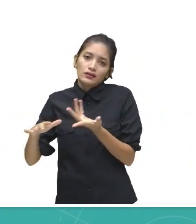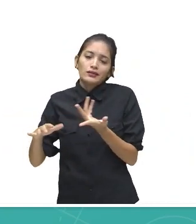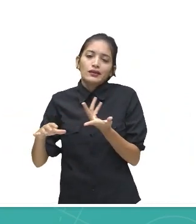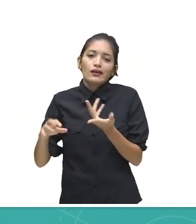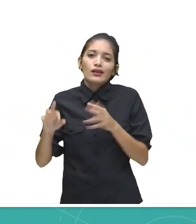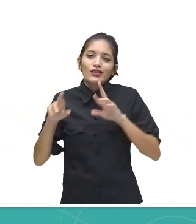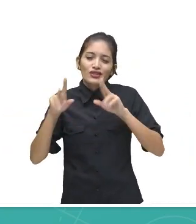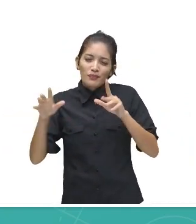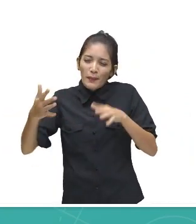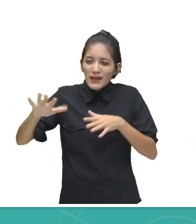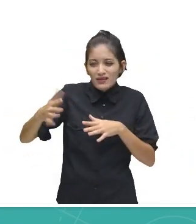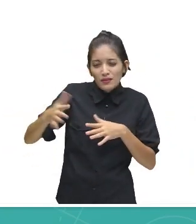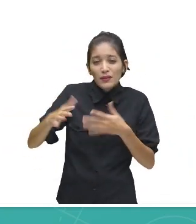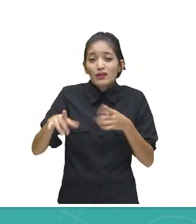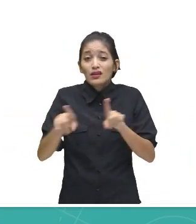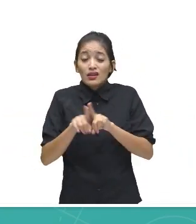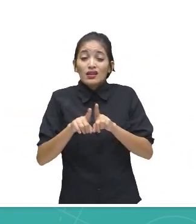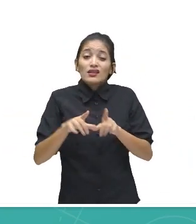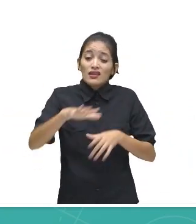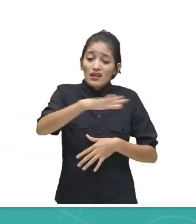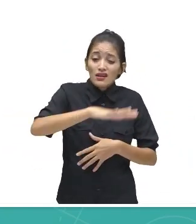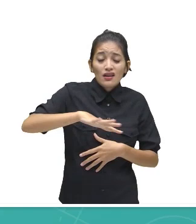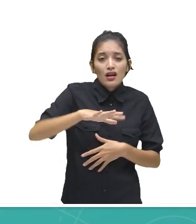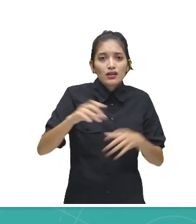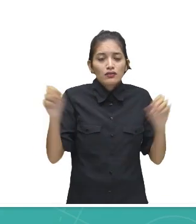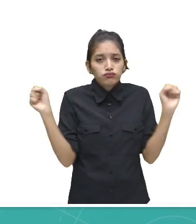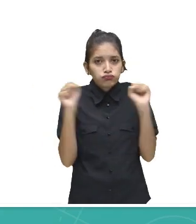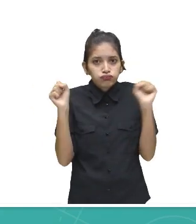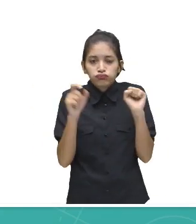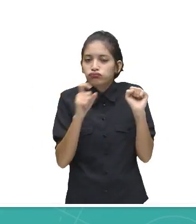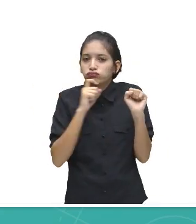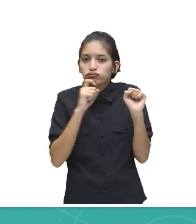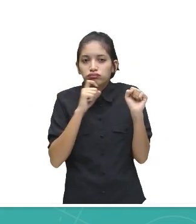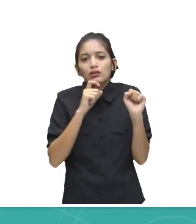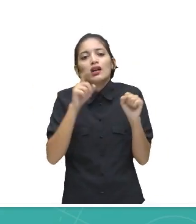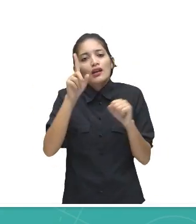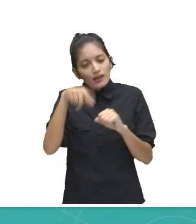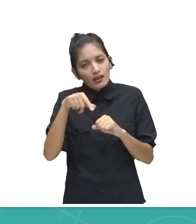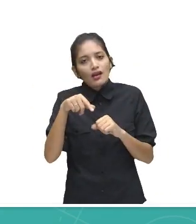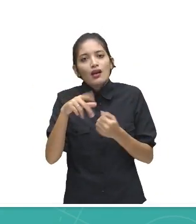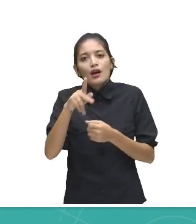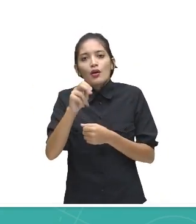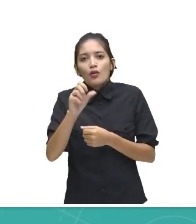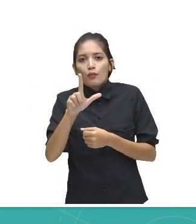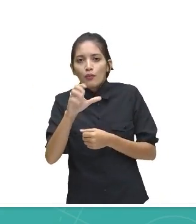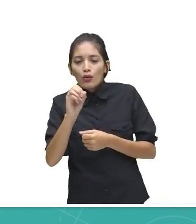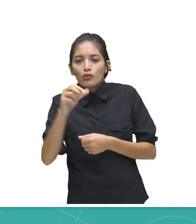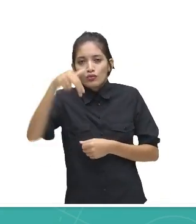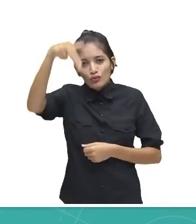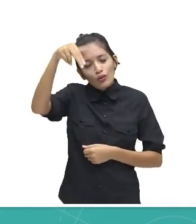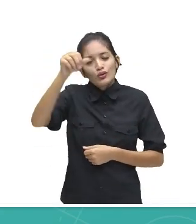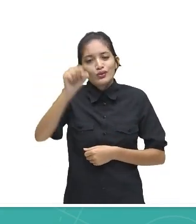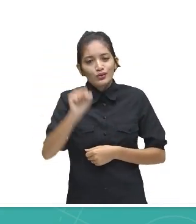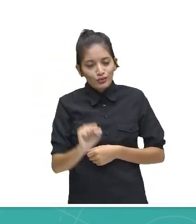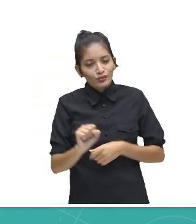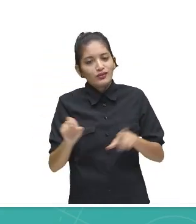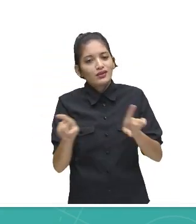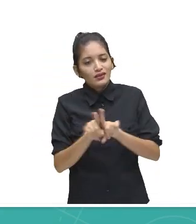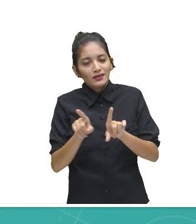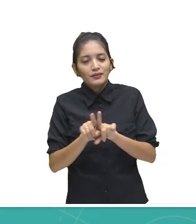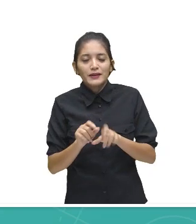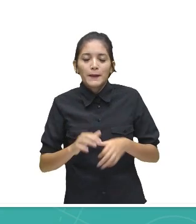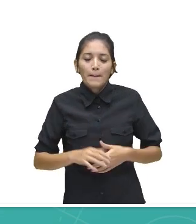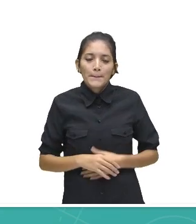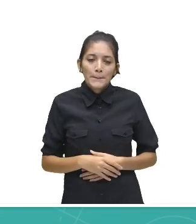temperadas, e tem áreas com frio extremo, como é o caso do Polo Norte e do Polo Sul, da região do Ártico lá no norte e da